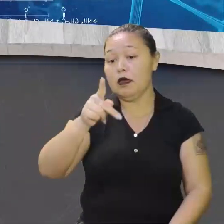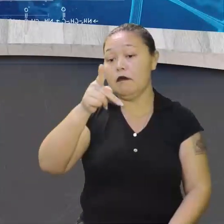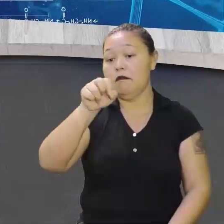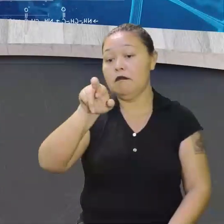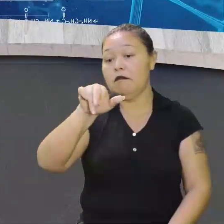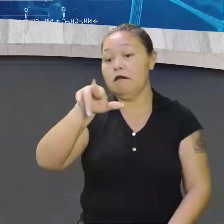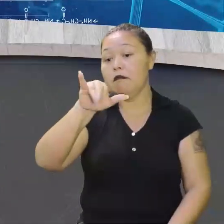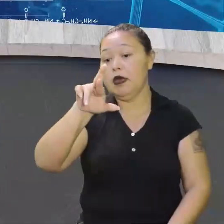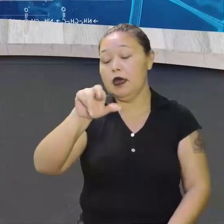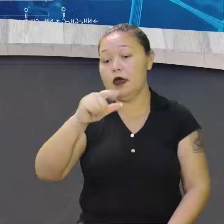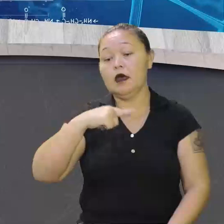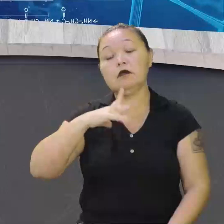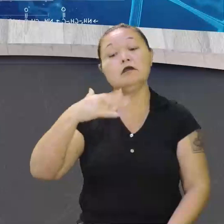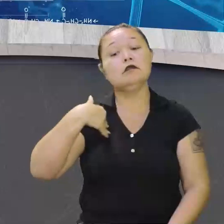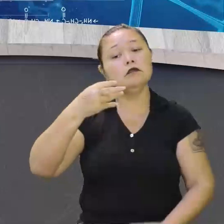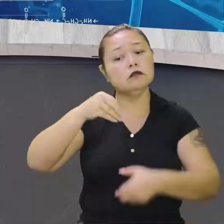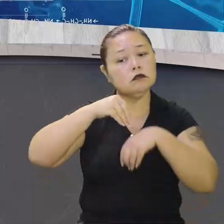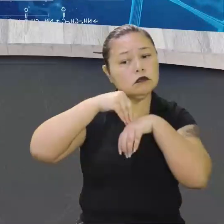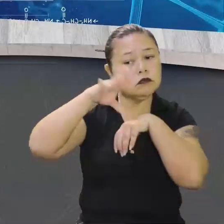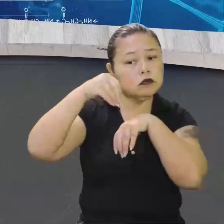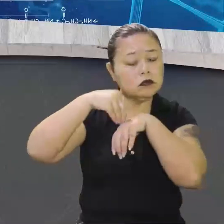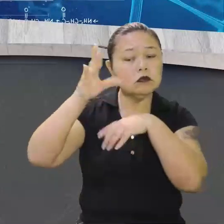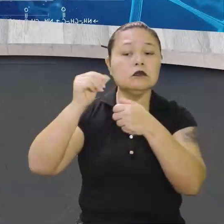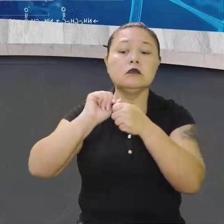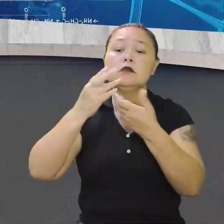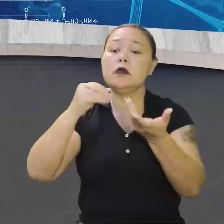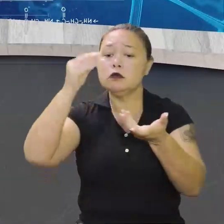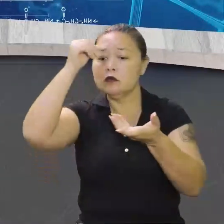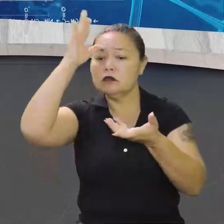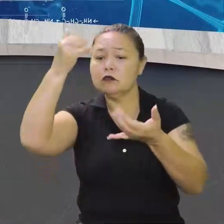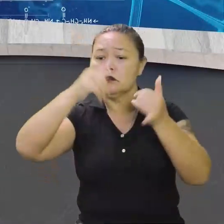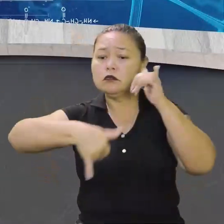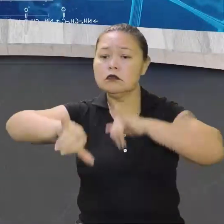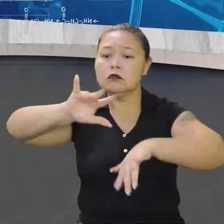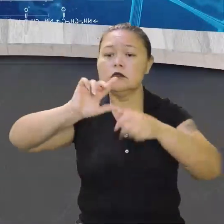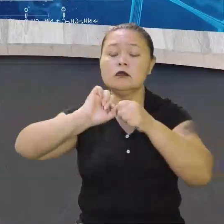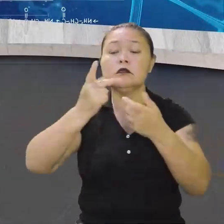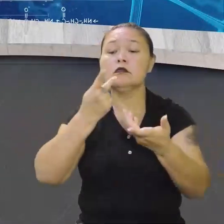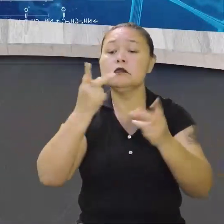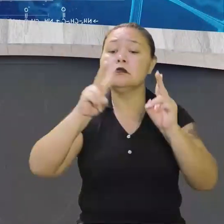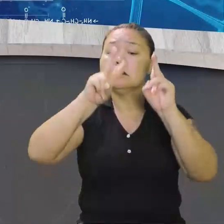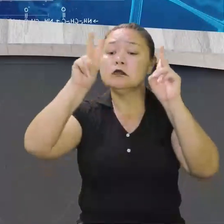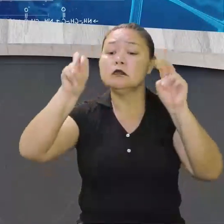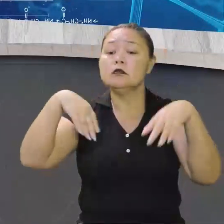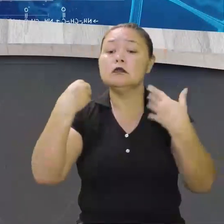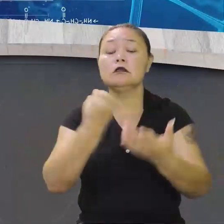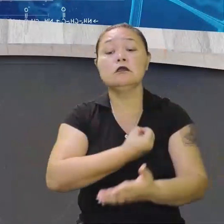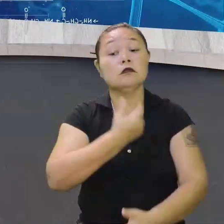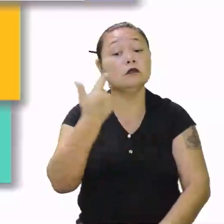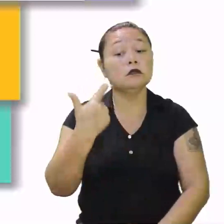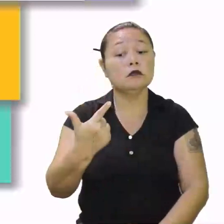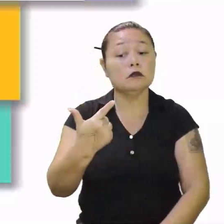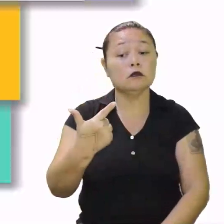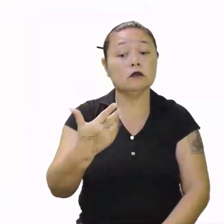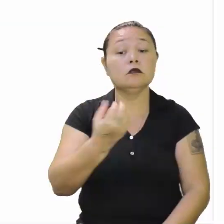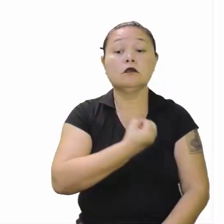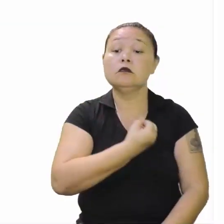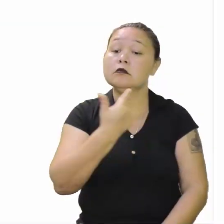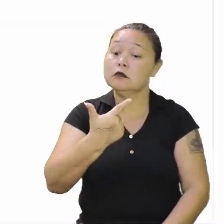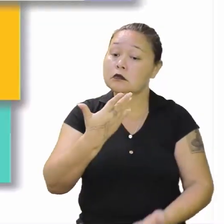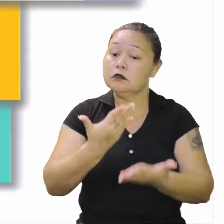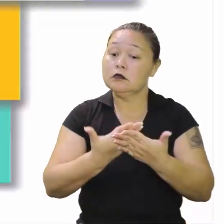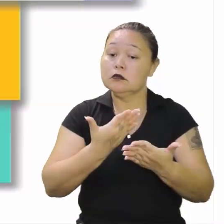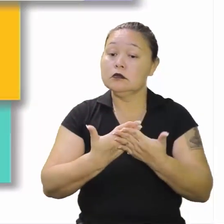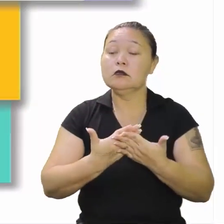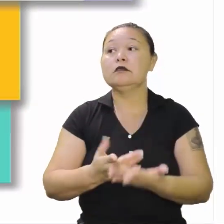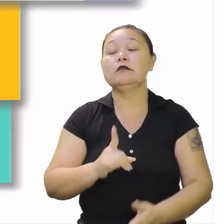mais conhecimentos de Química através dessa aula de número 2. Então, o que nós vamos abordar nessa aula de número 2? Olha